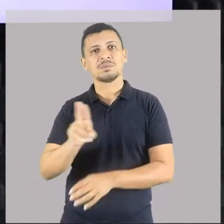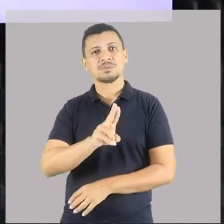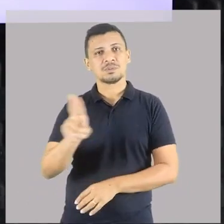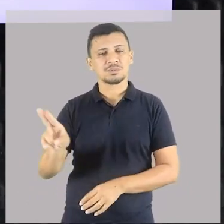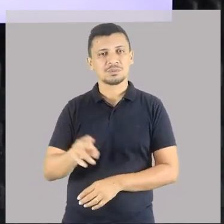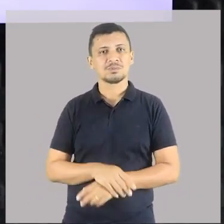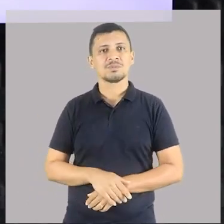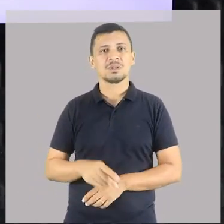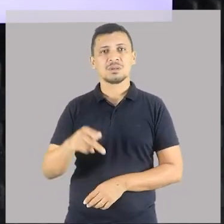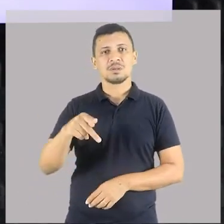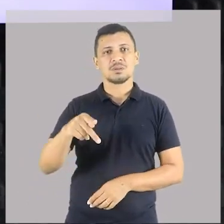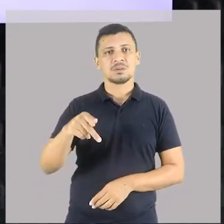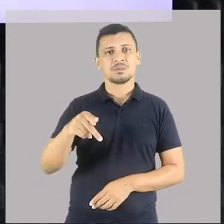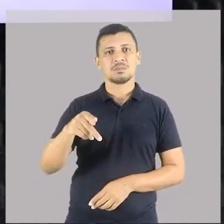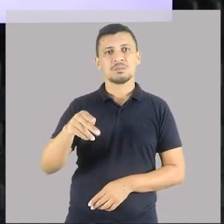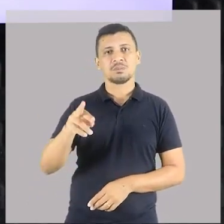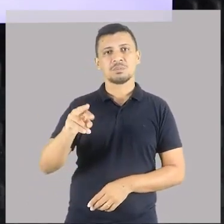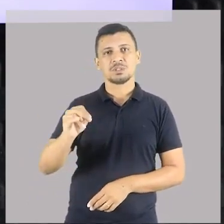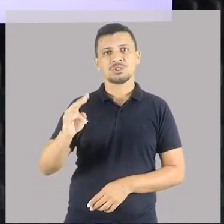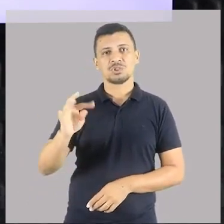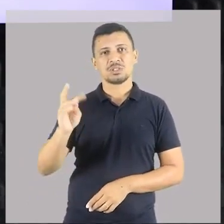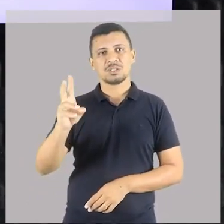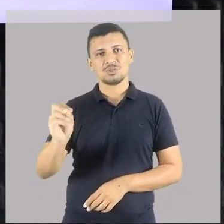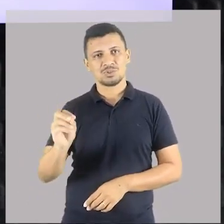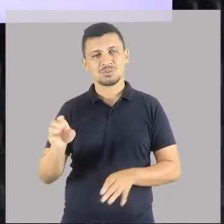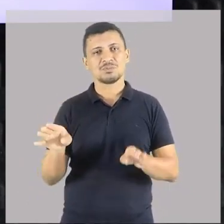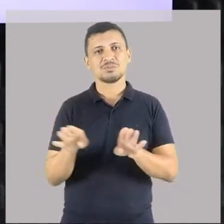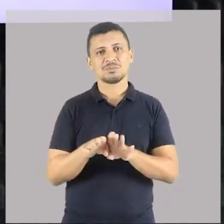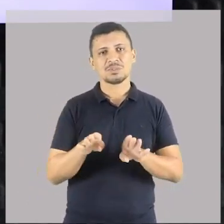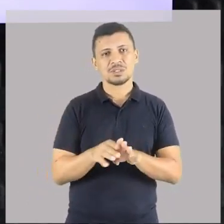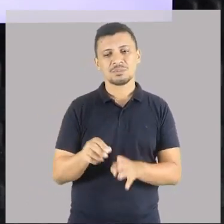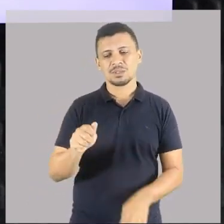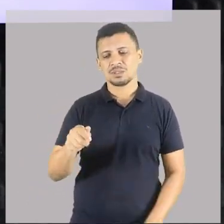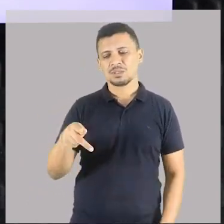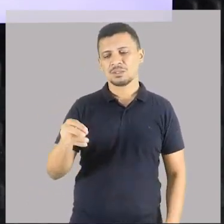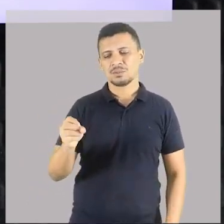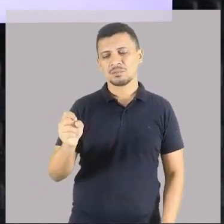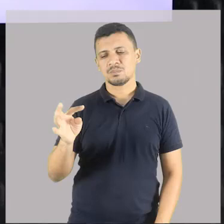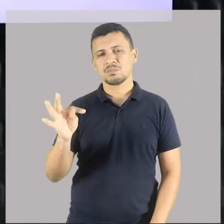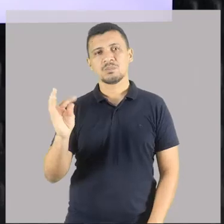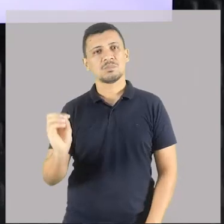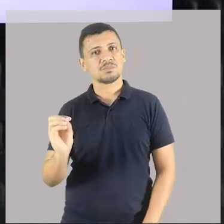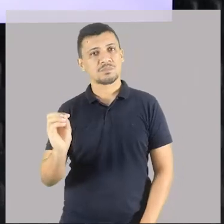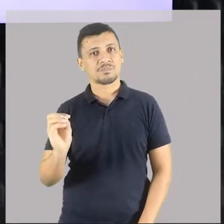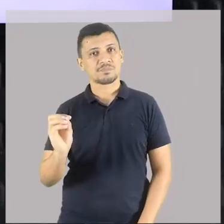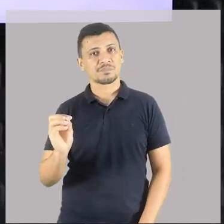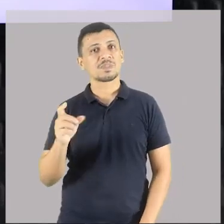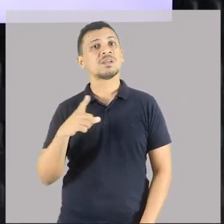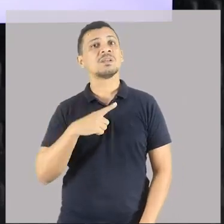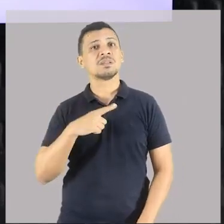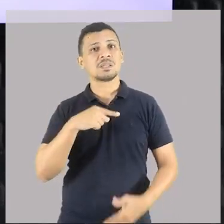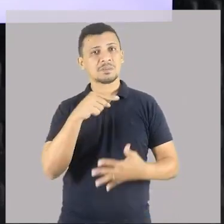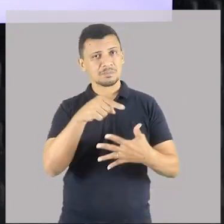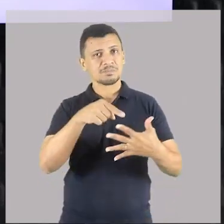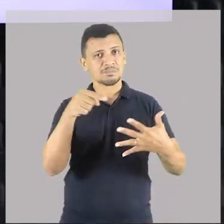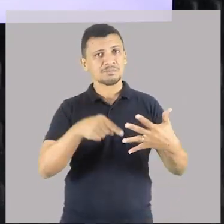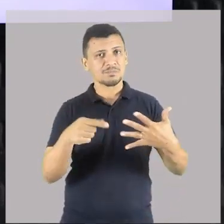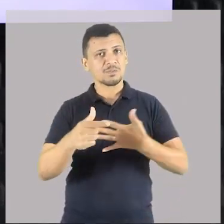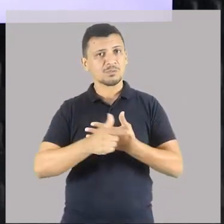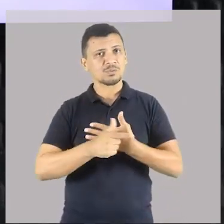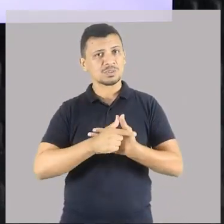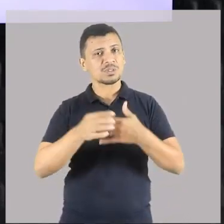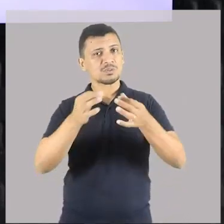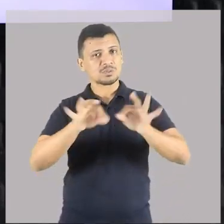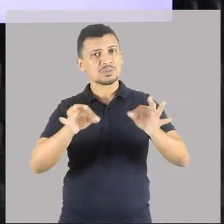de predicativo e de aposto, certo? Se elas exercerem a função, uma dessas funções sintáticas, aí você vai dizer que